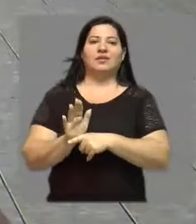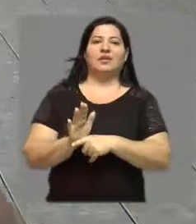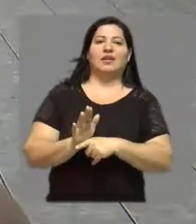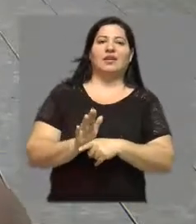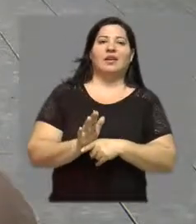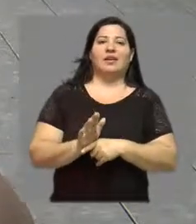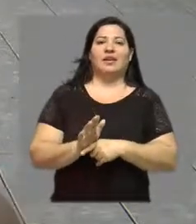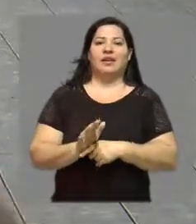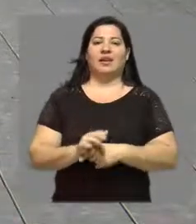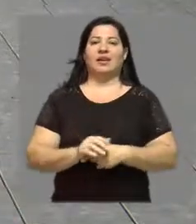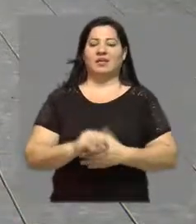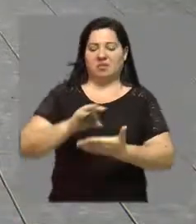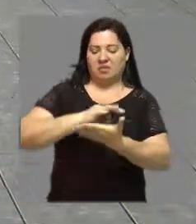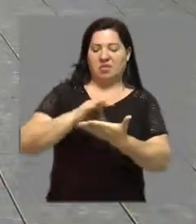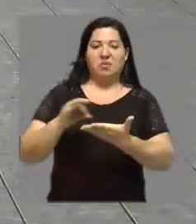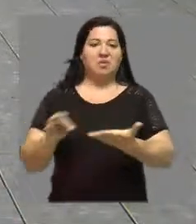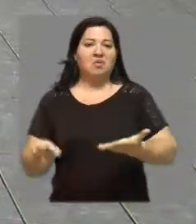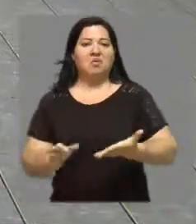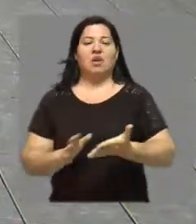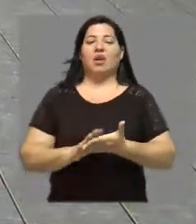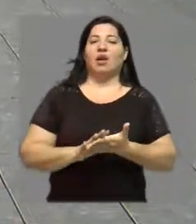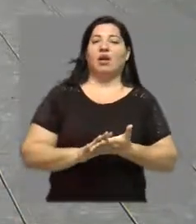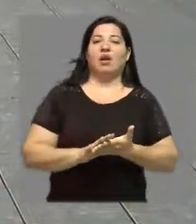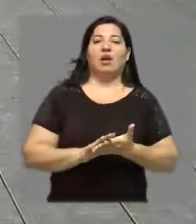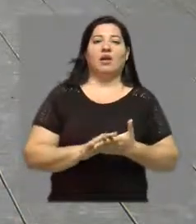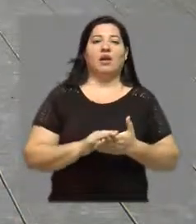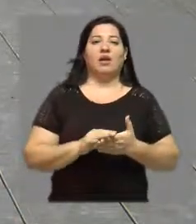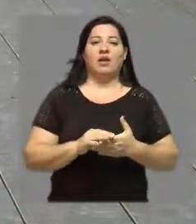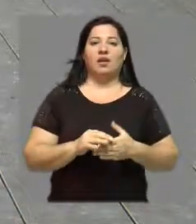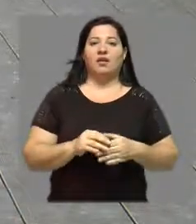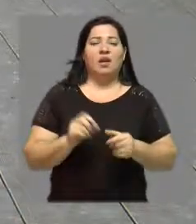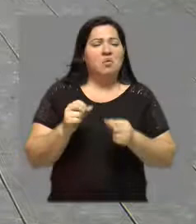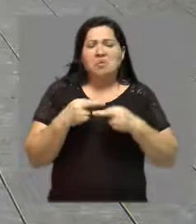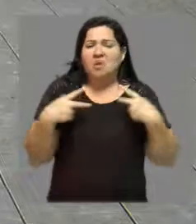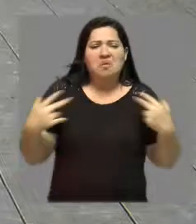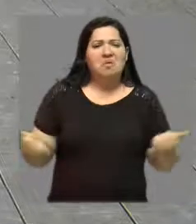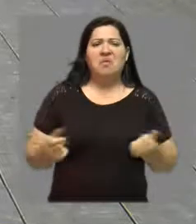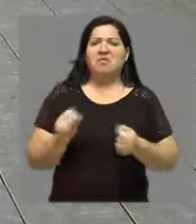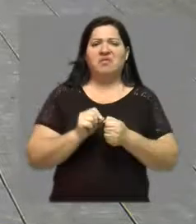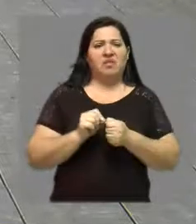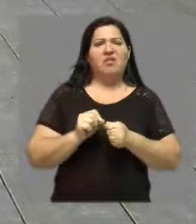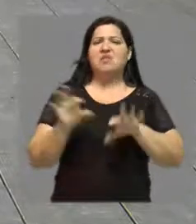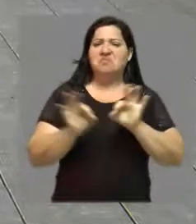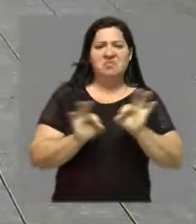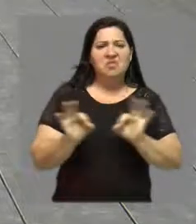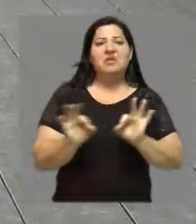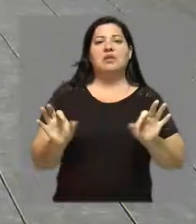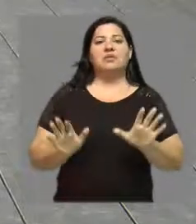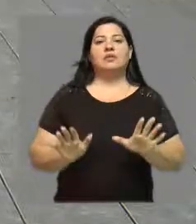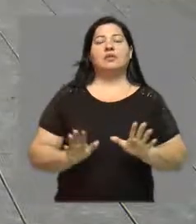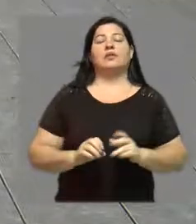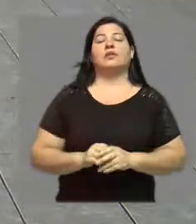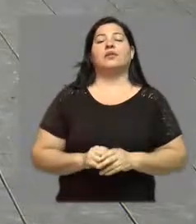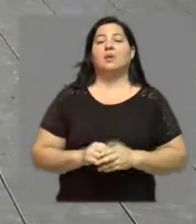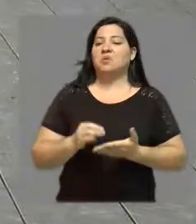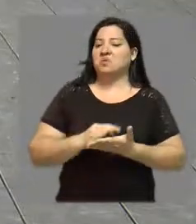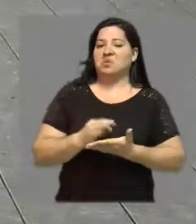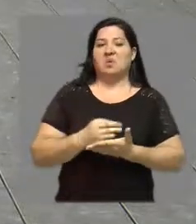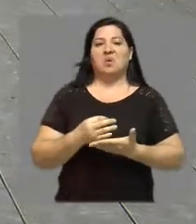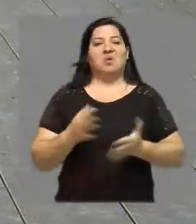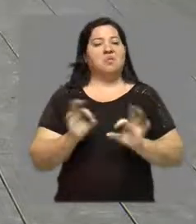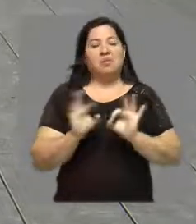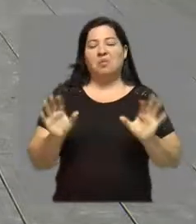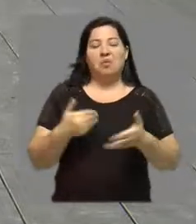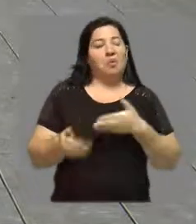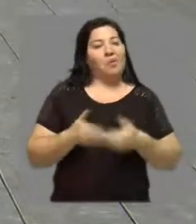pode ajudar a preencher alguma coisa que tem que ser feito. Enfim, organizar alguma coisa pode ser feito. Ou